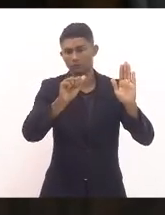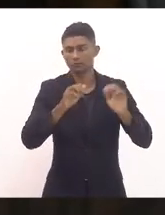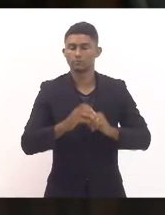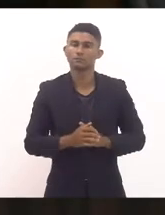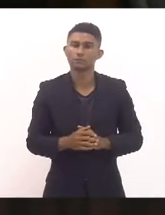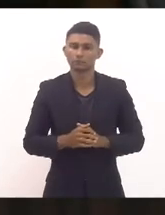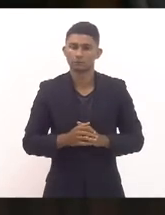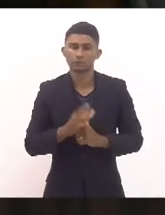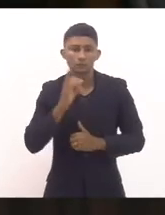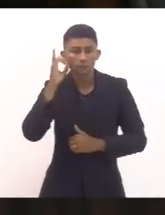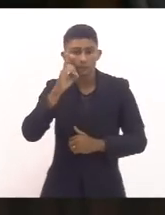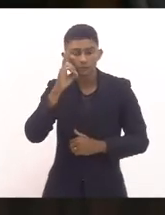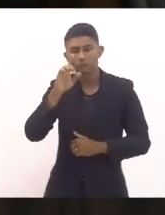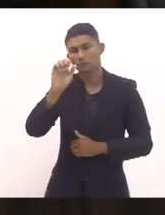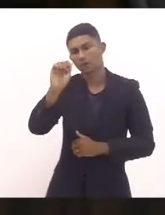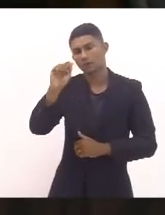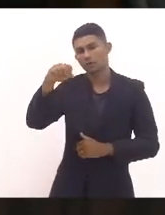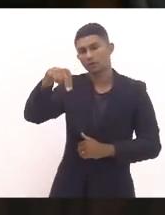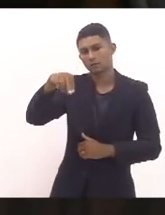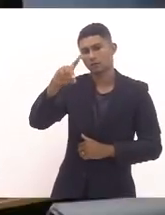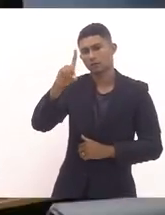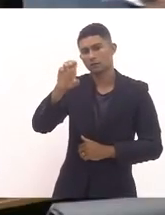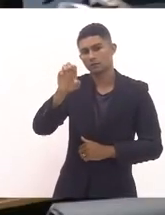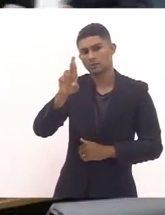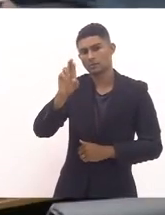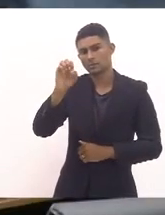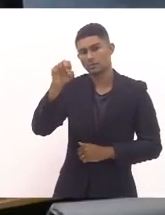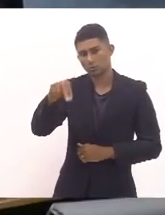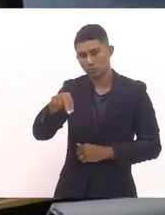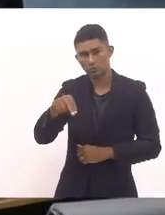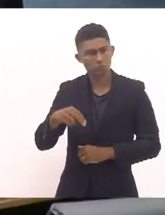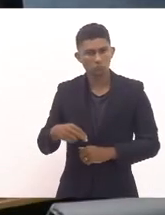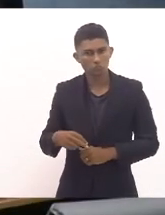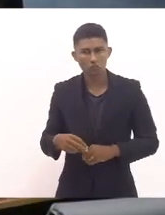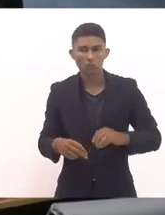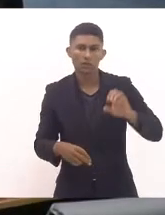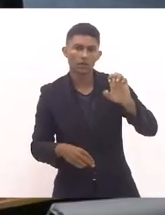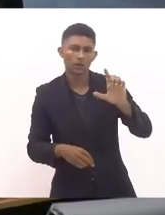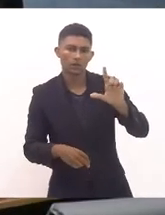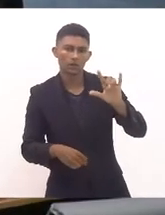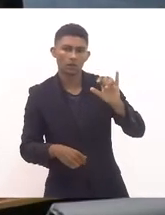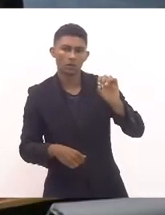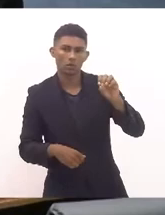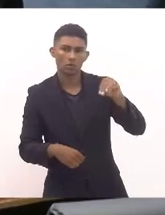Deputado Anderson Moraes. Deputado Eliomar Coelho.